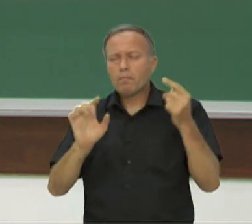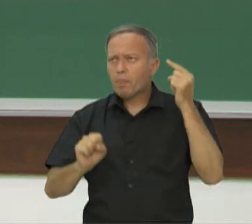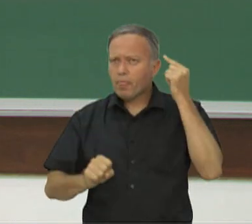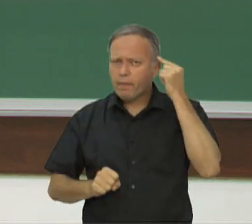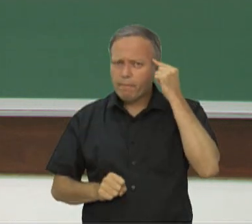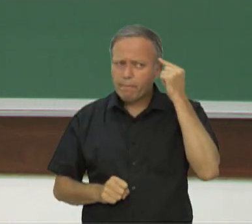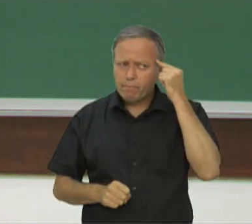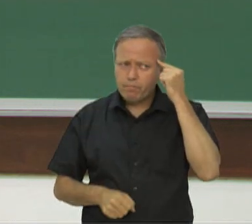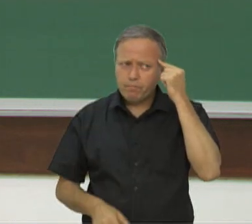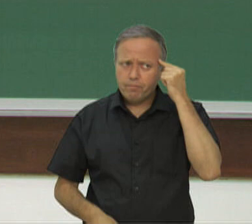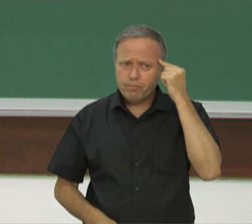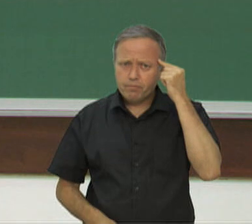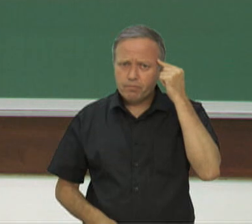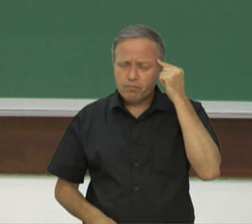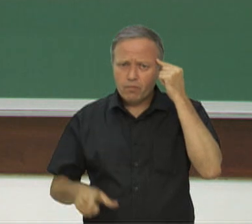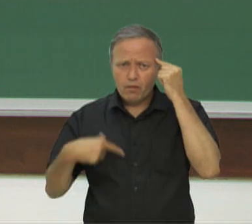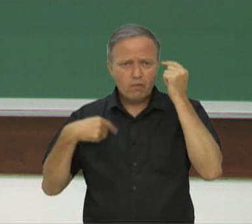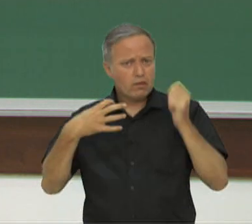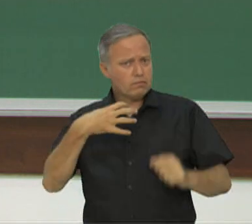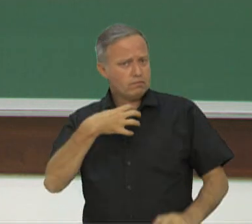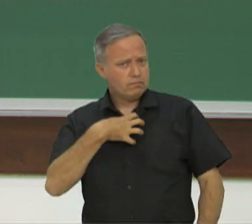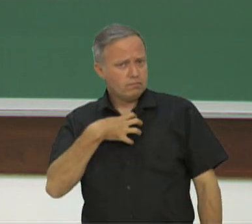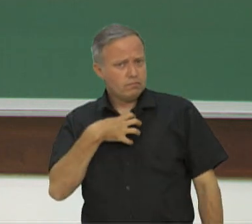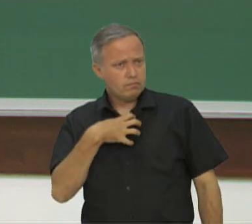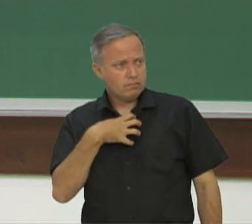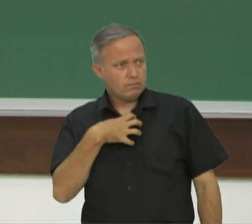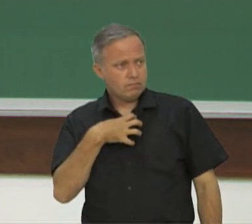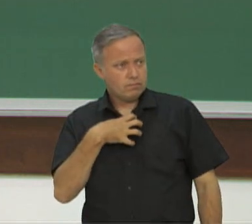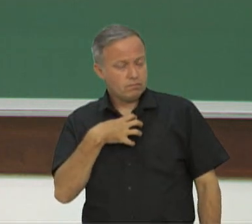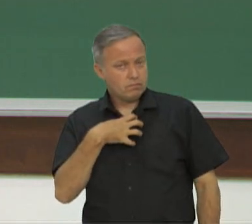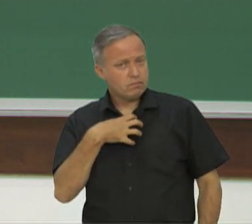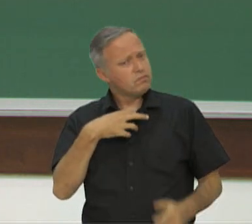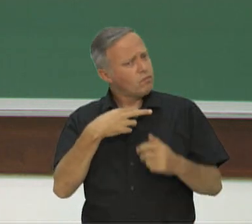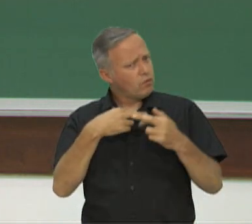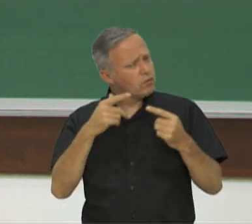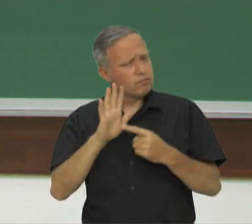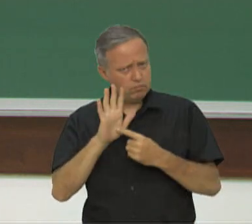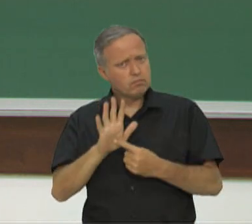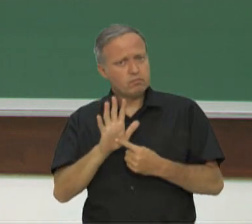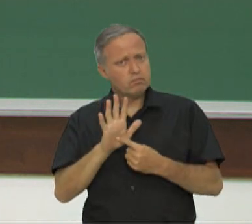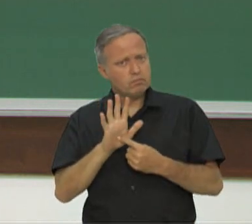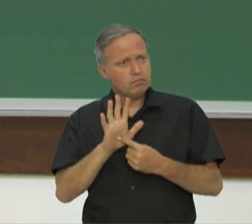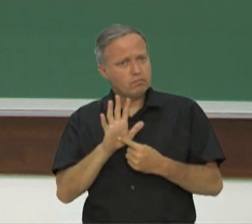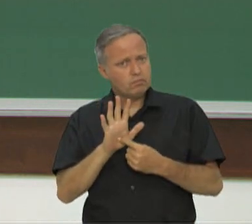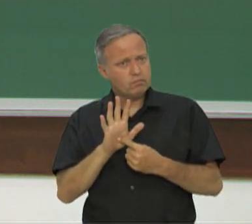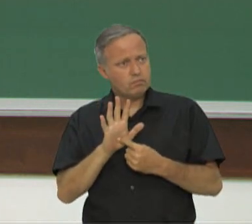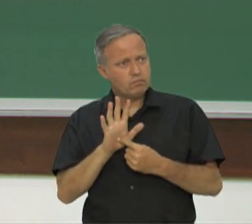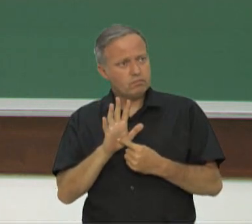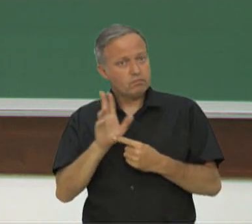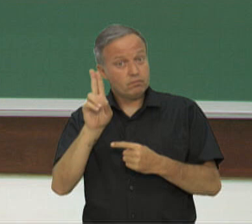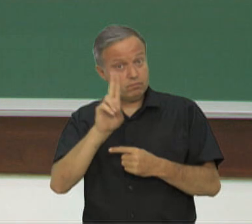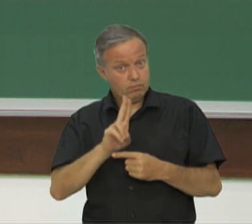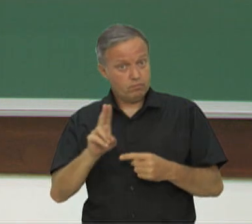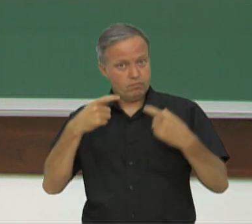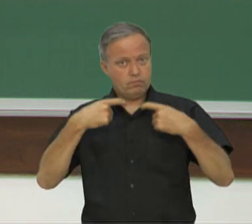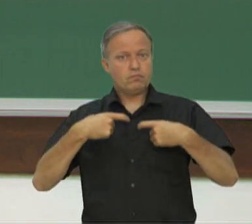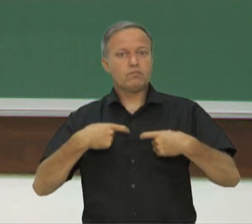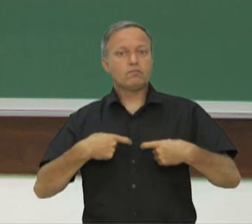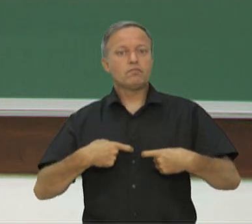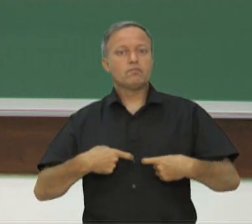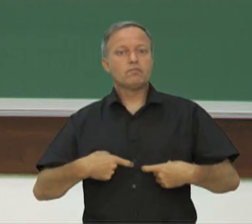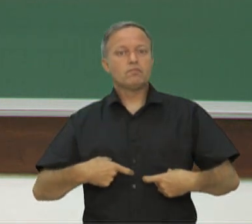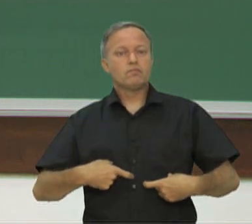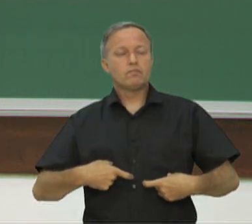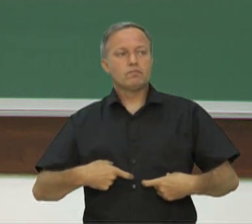ideia, né? Algum sentimento, alguma coisa ele quer te transmitir, certo? Utilizando o quê? Utilizando o